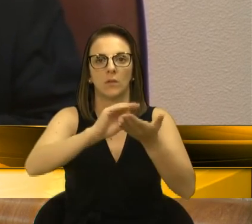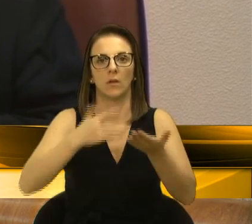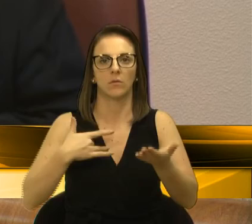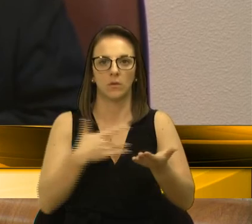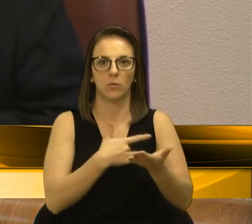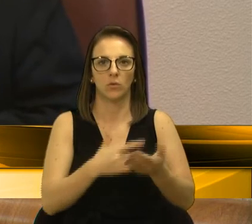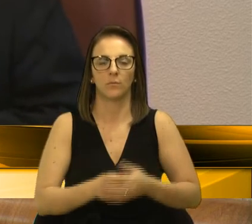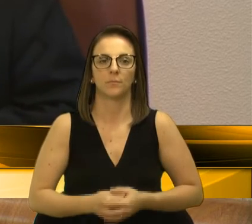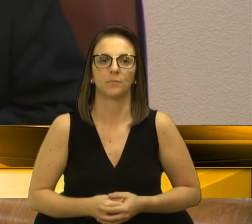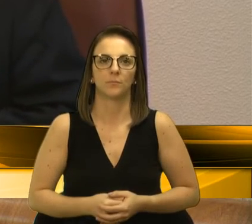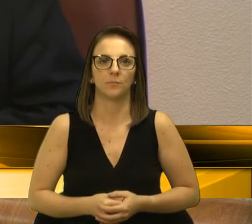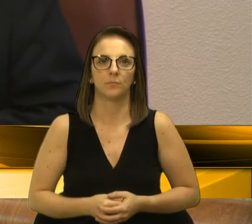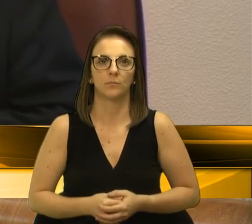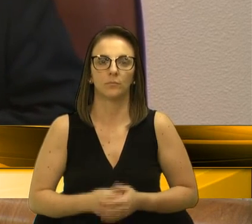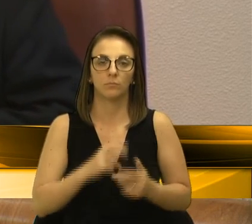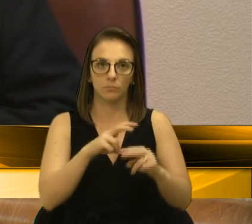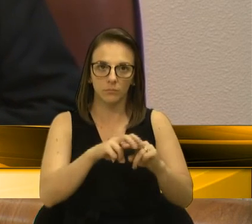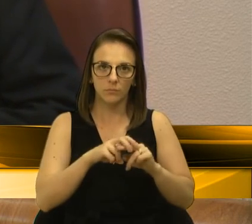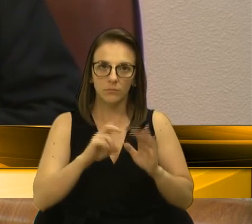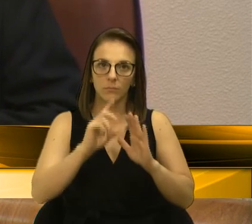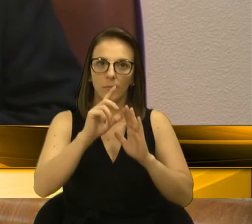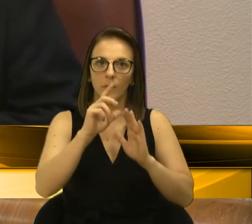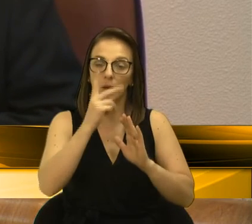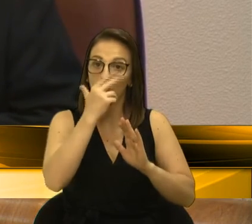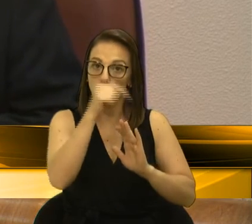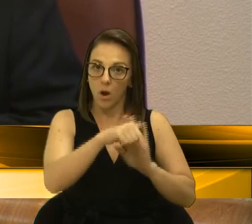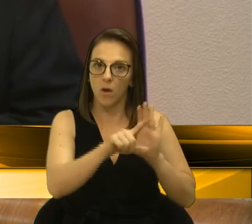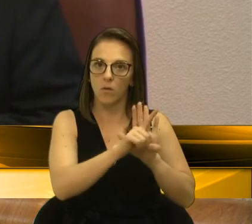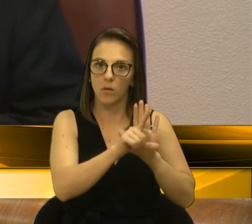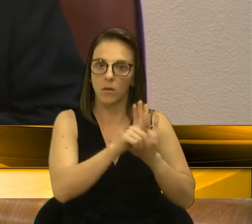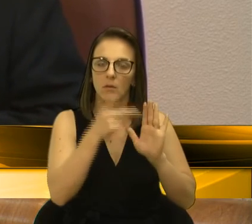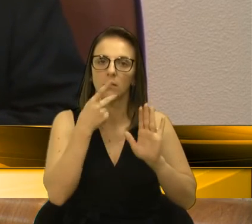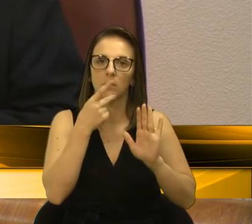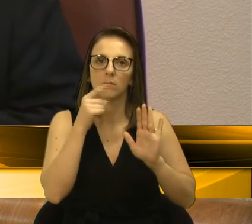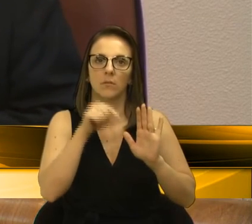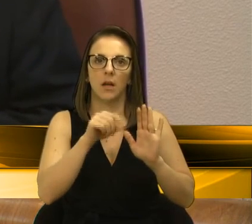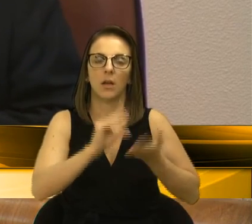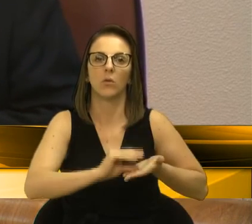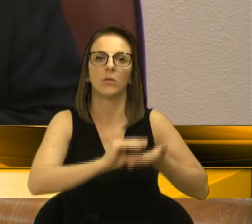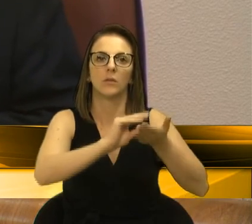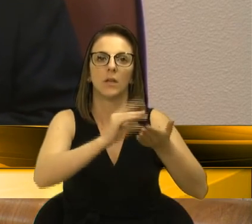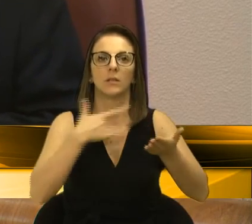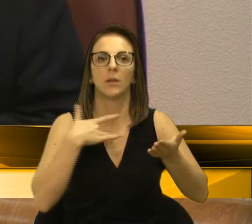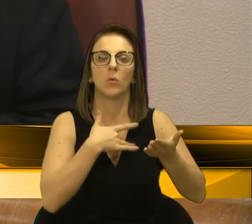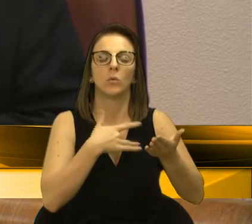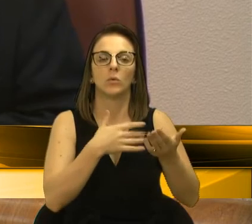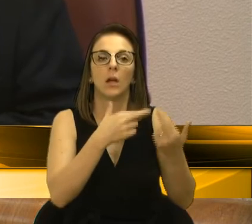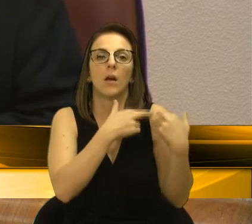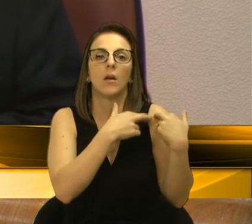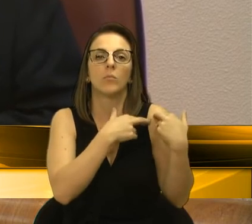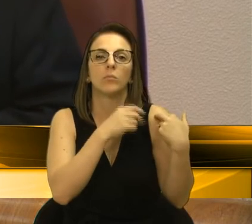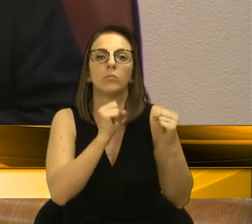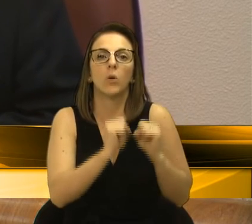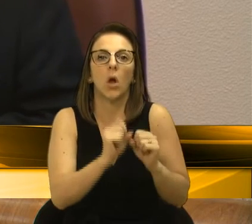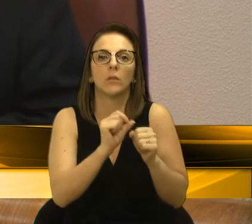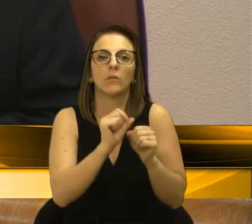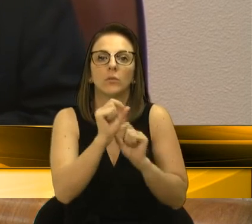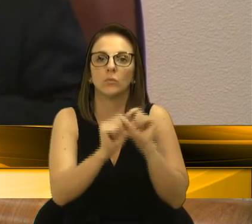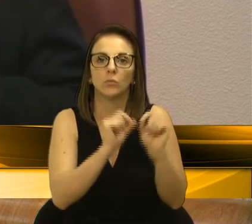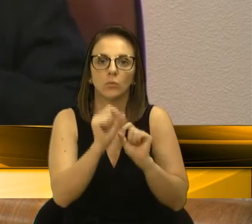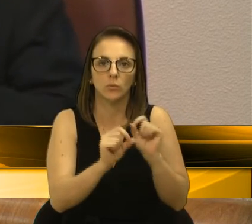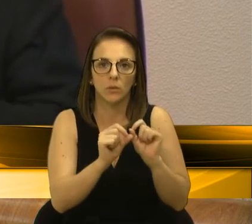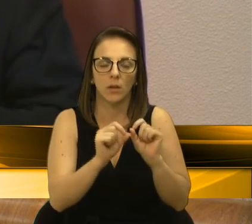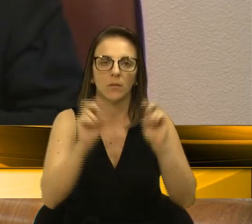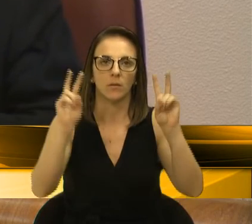seguida, essa mesma lei define o caráter deliberativo dos Conselhos de Saúde, 2 pontos. Abre aspas. O Conselho de Saúde,